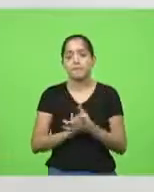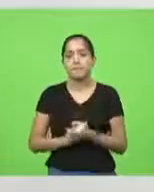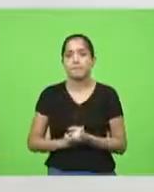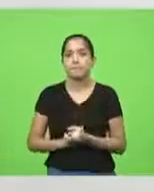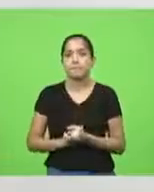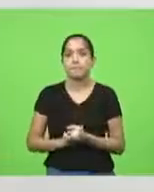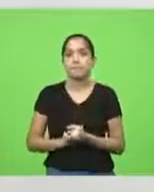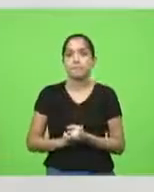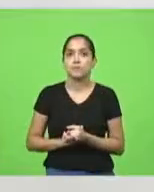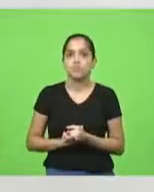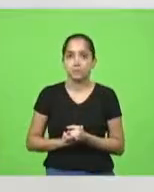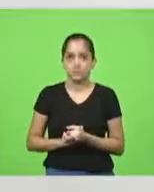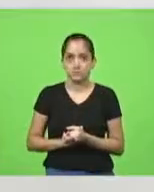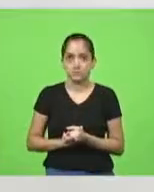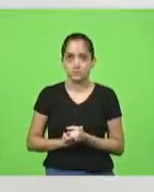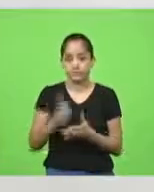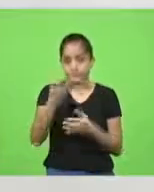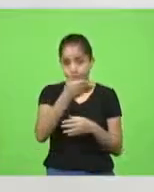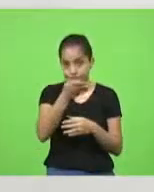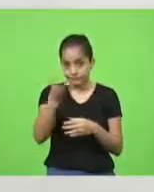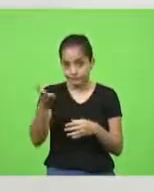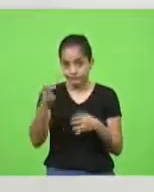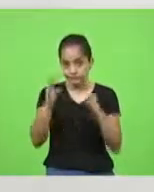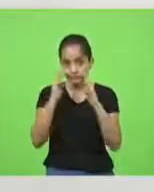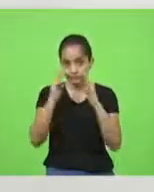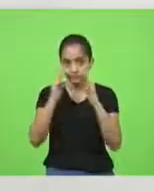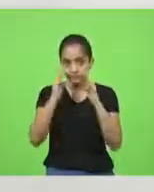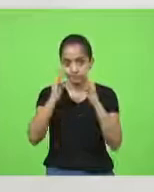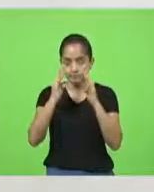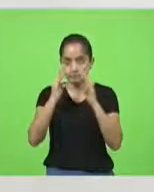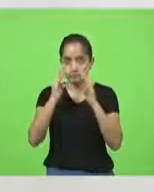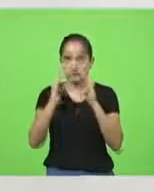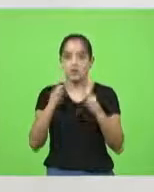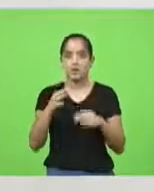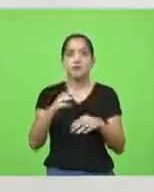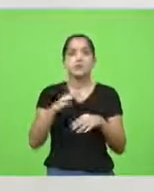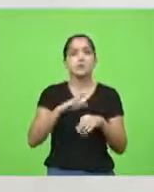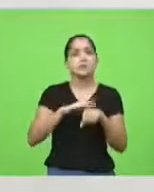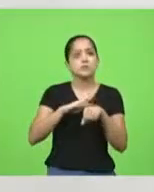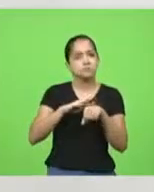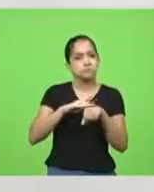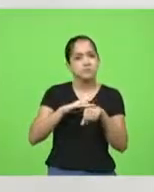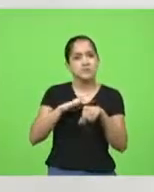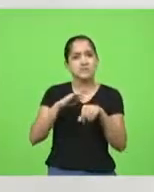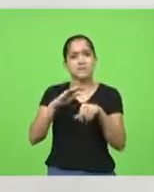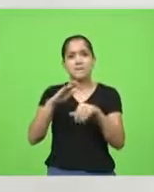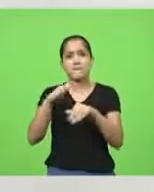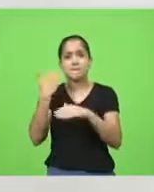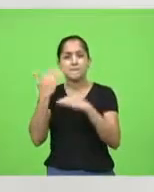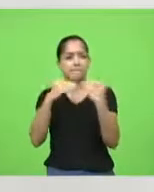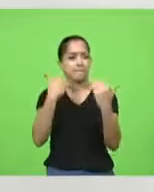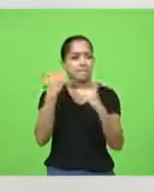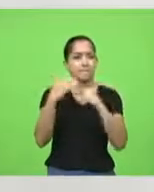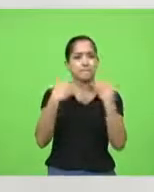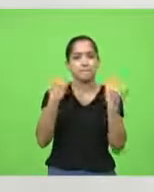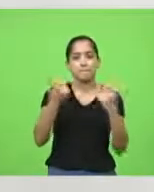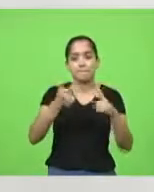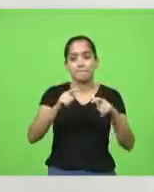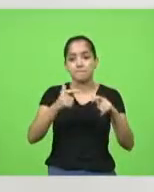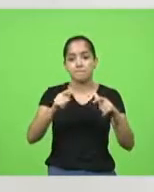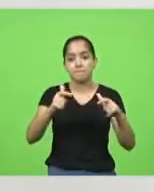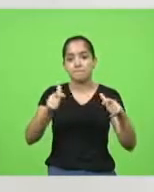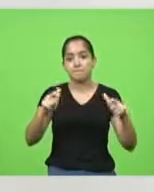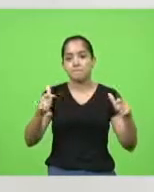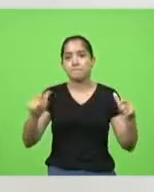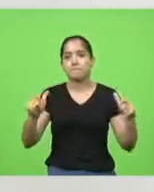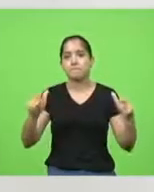Agora, senhores, tem uma doença que está matando mundialmente, que é uma das certezas